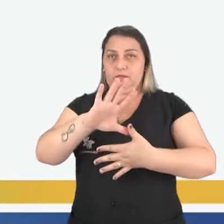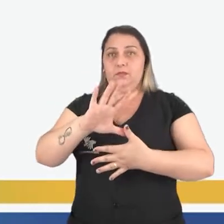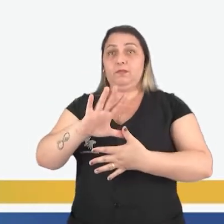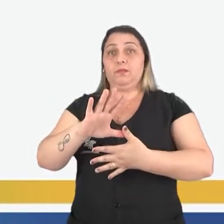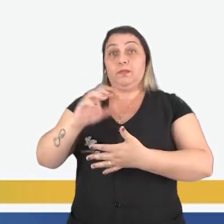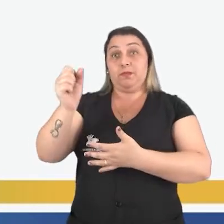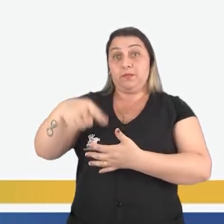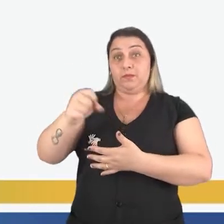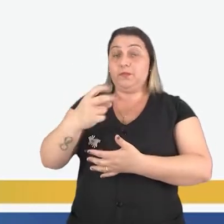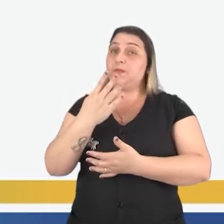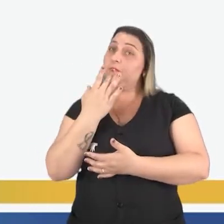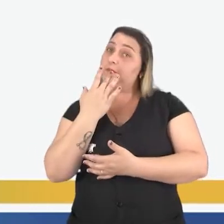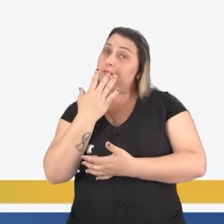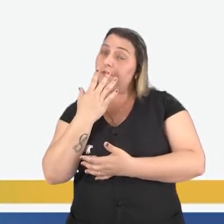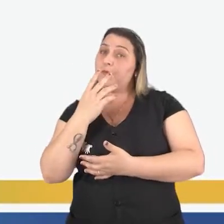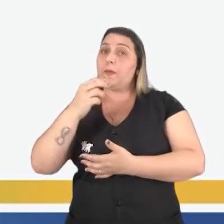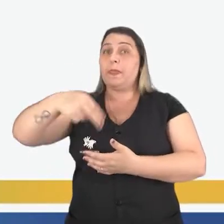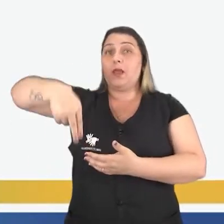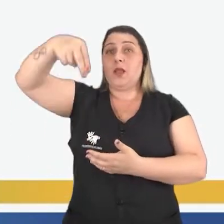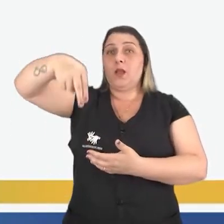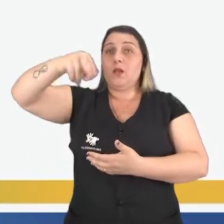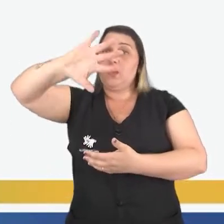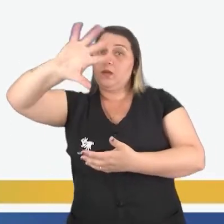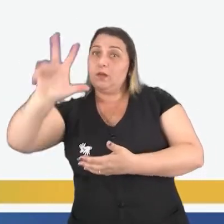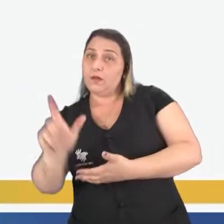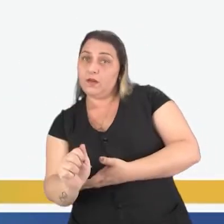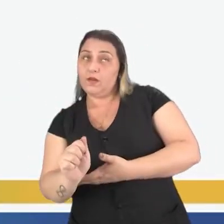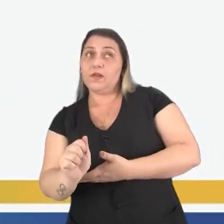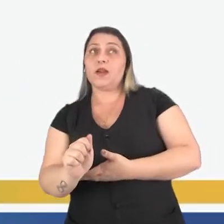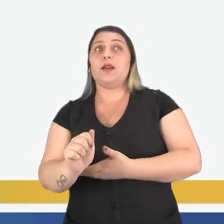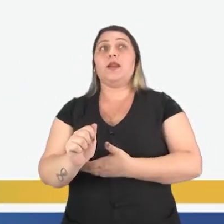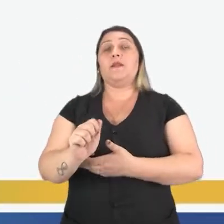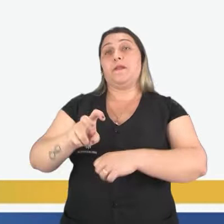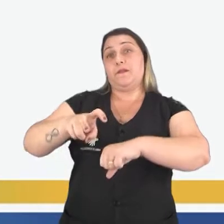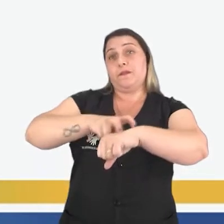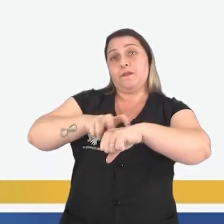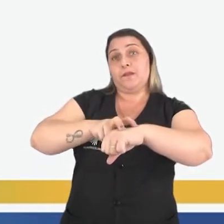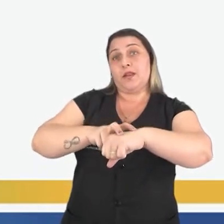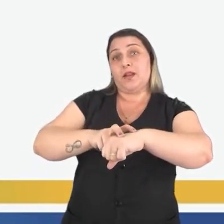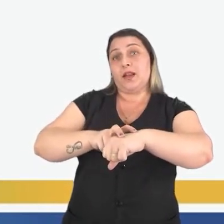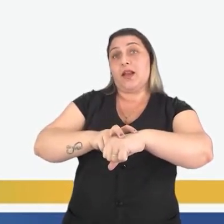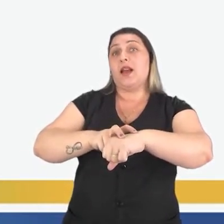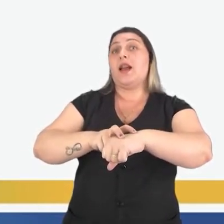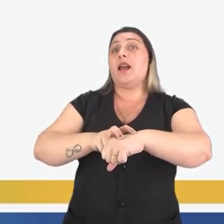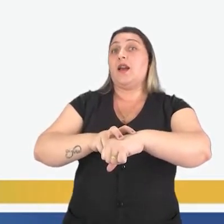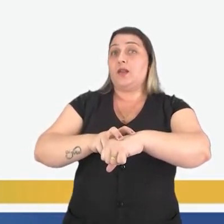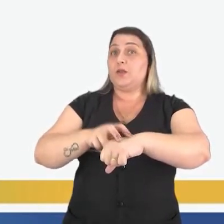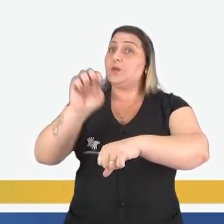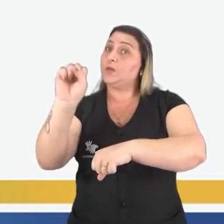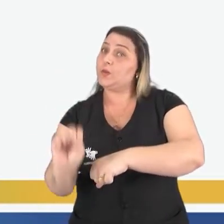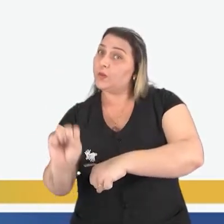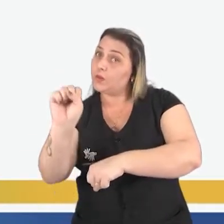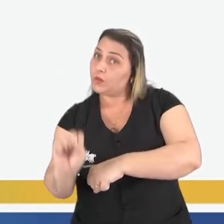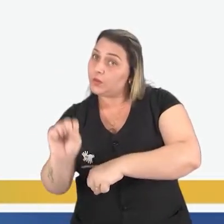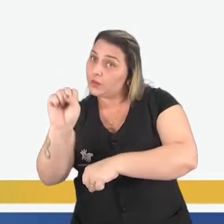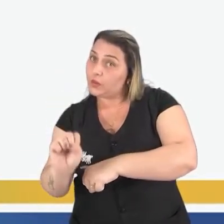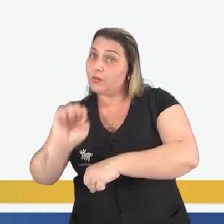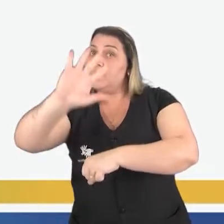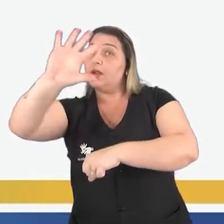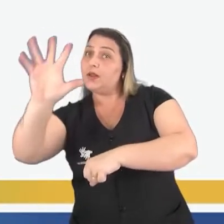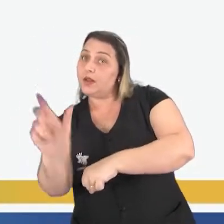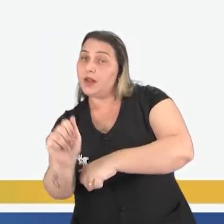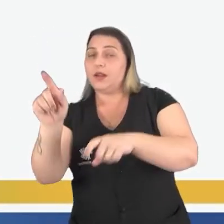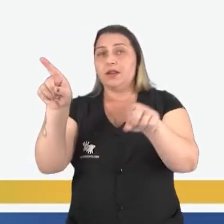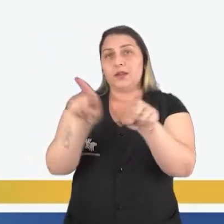parte azul sendo o norte da África e a parte verde sendo a África subsaariana.